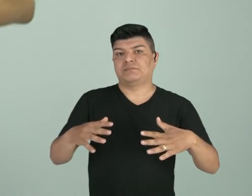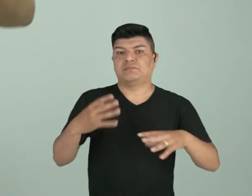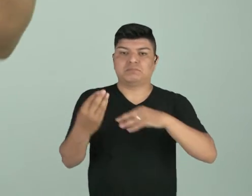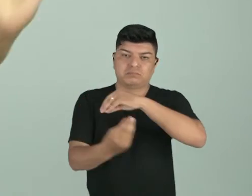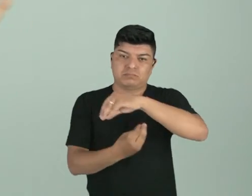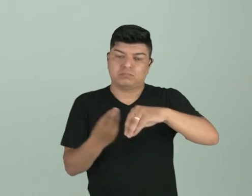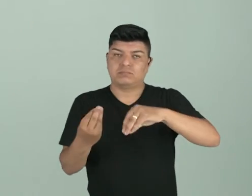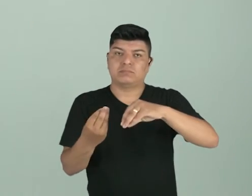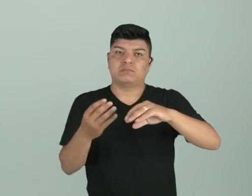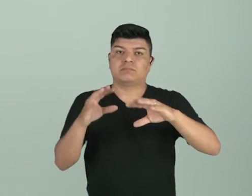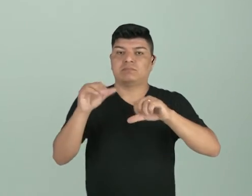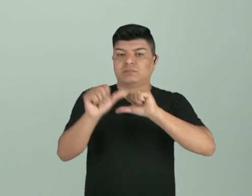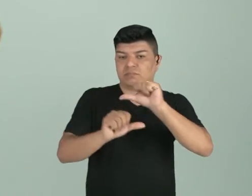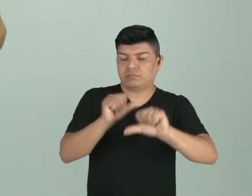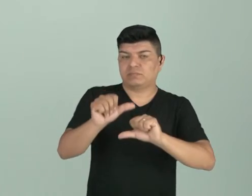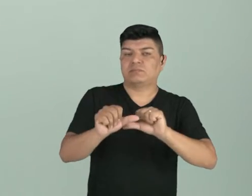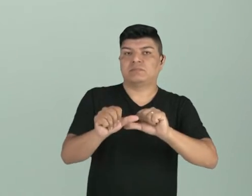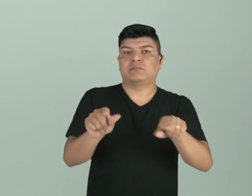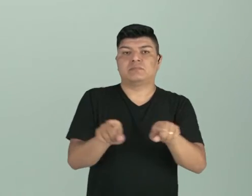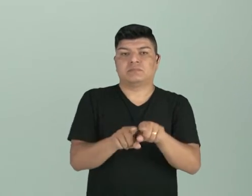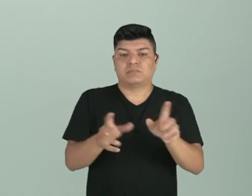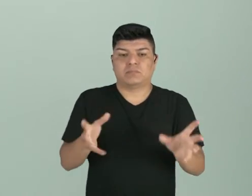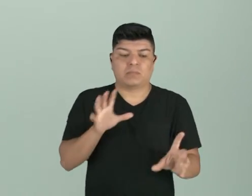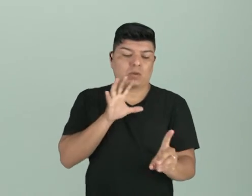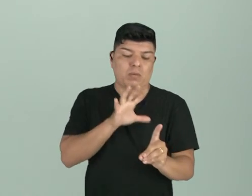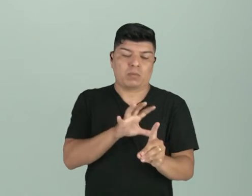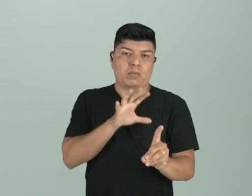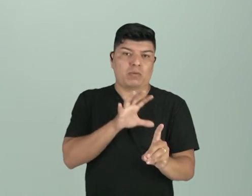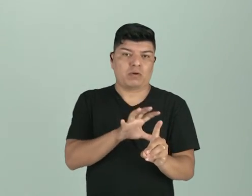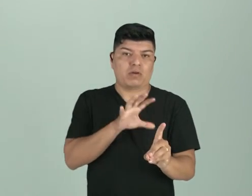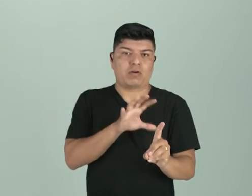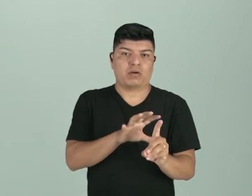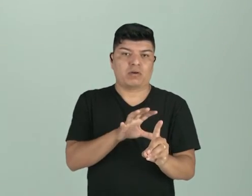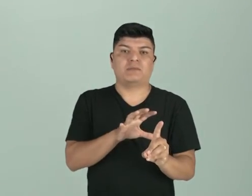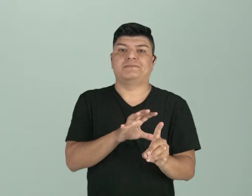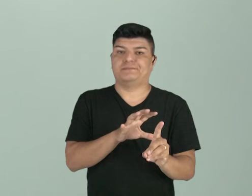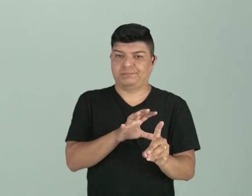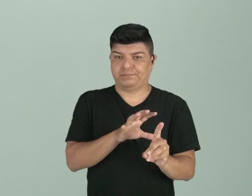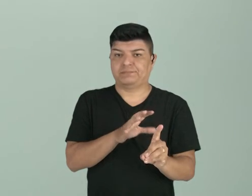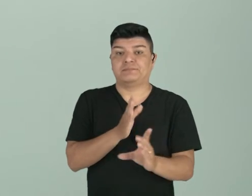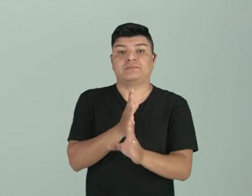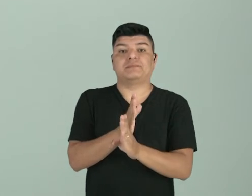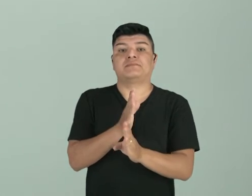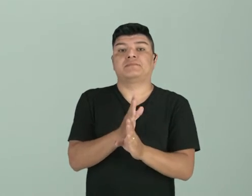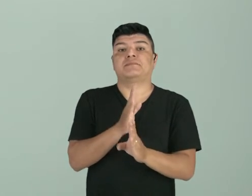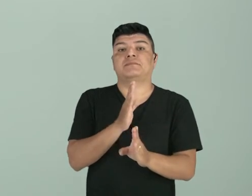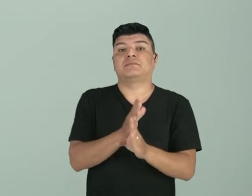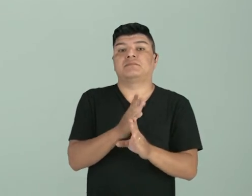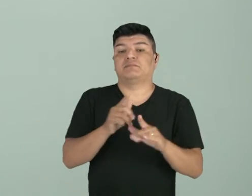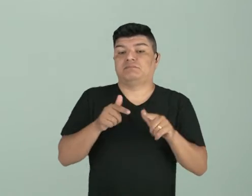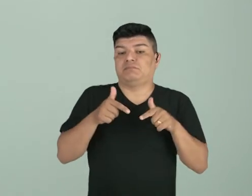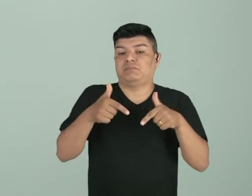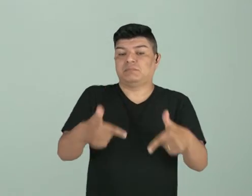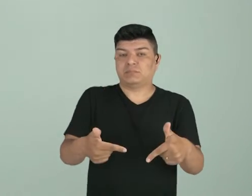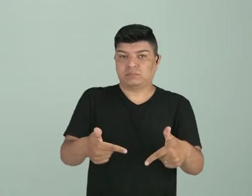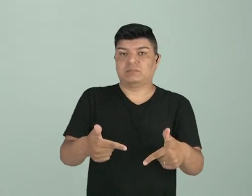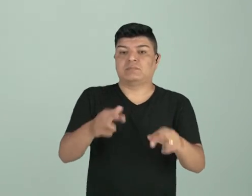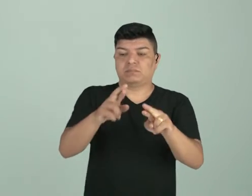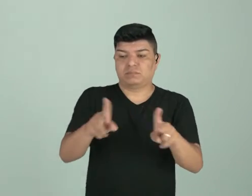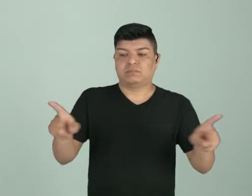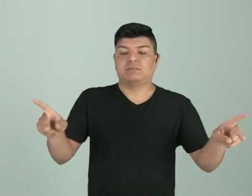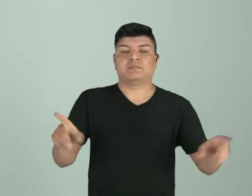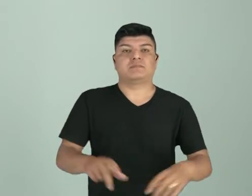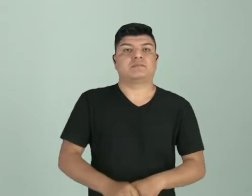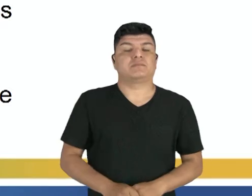digamos assim, de mudanças motivadas, como disse agora há pouco, justamente pela luta dos